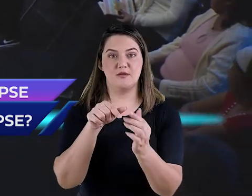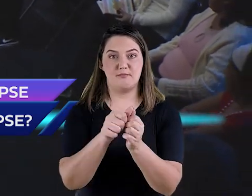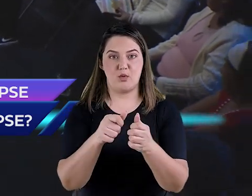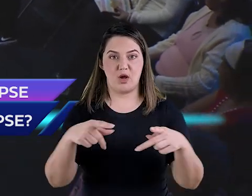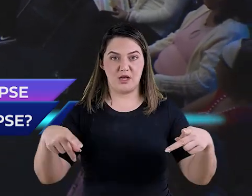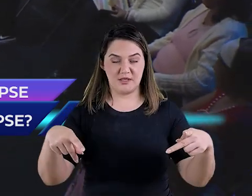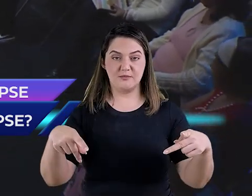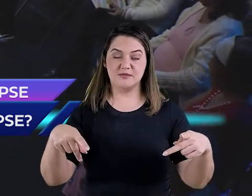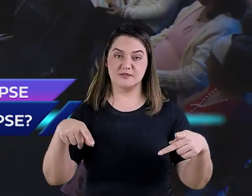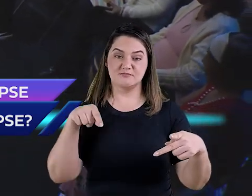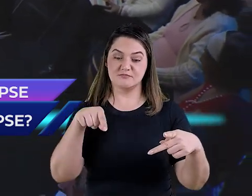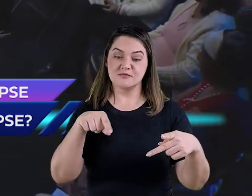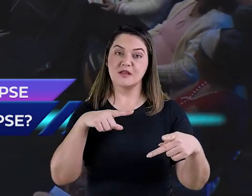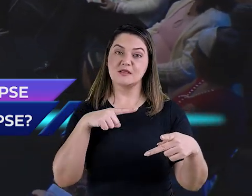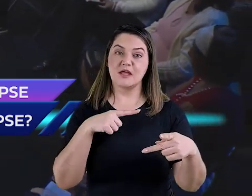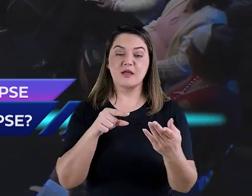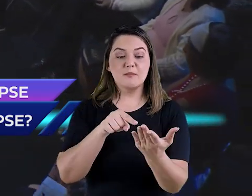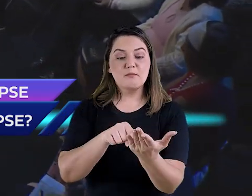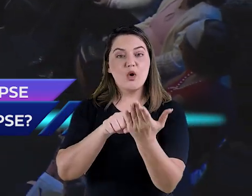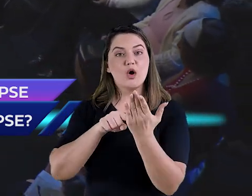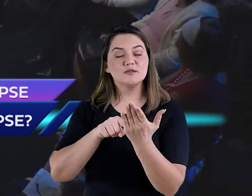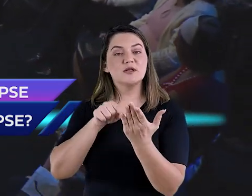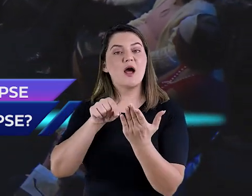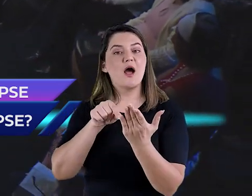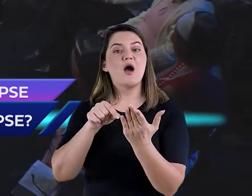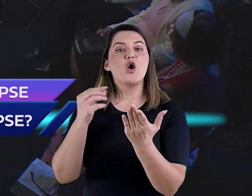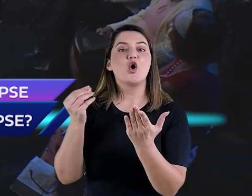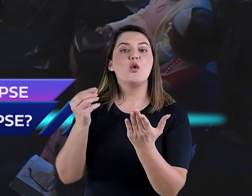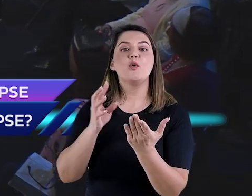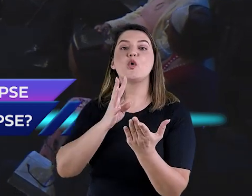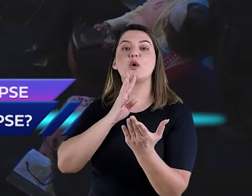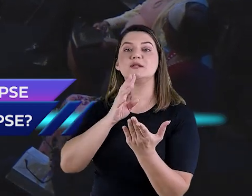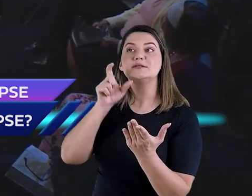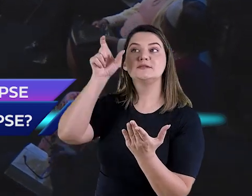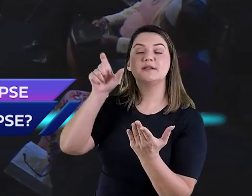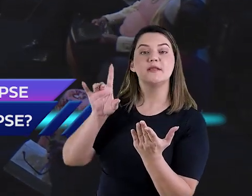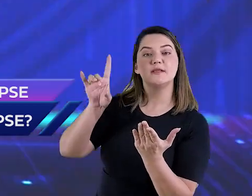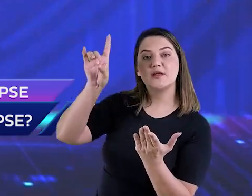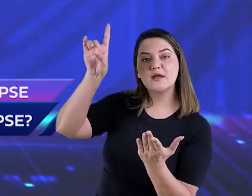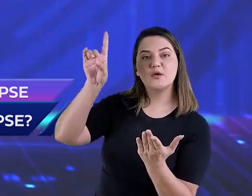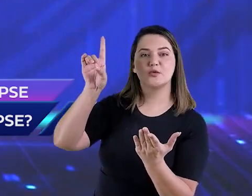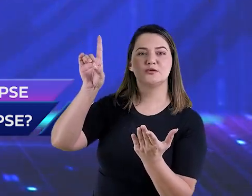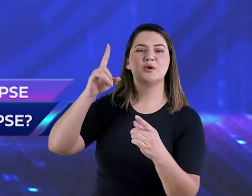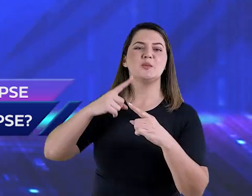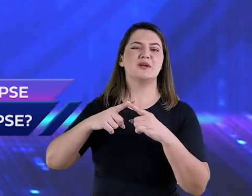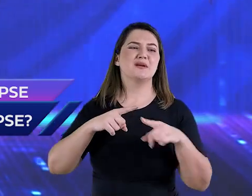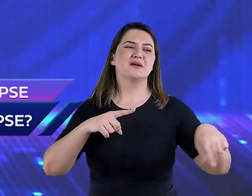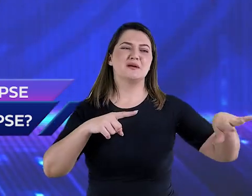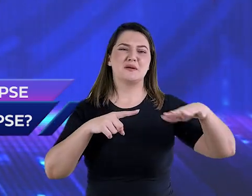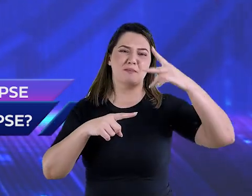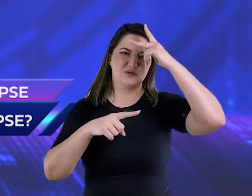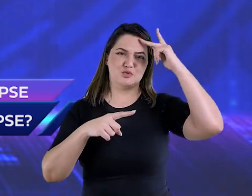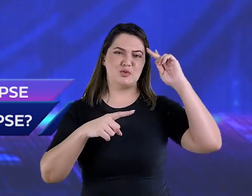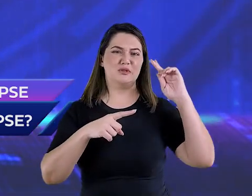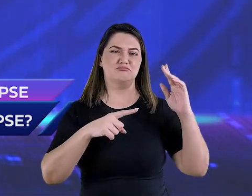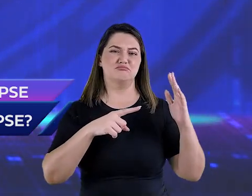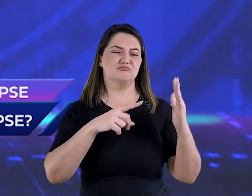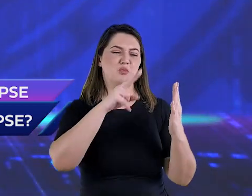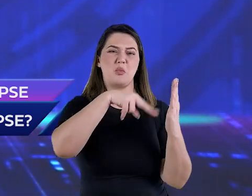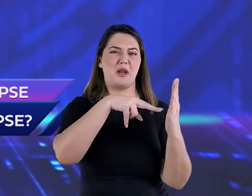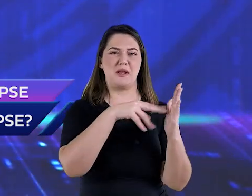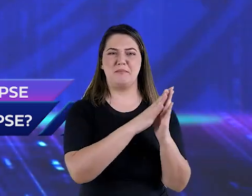Bíblia, pode achar esta ação de Deus uma ação de maldade. Mas aqueles que